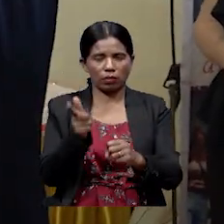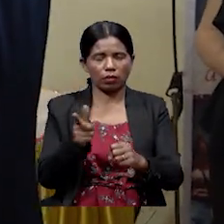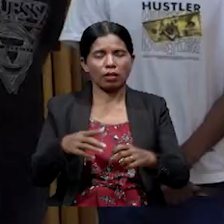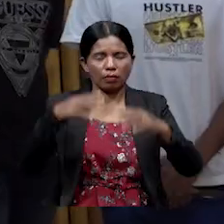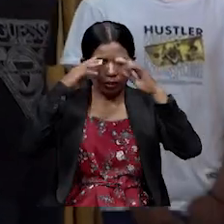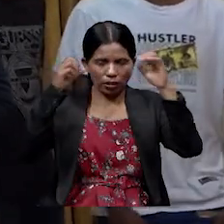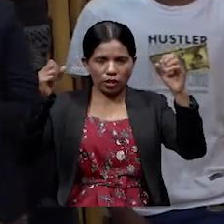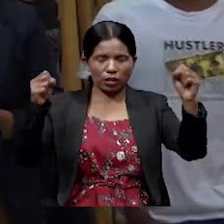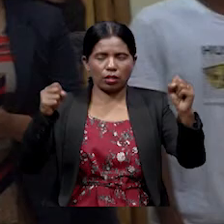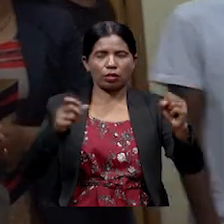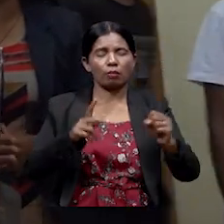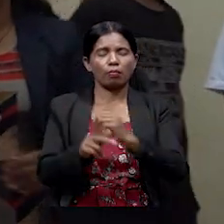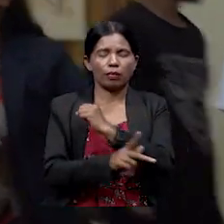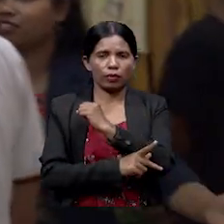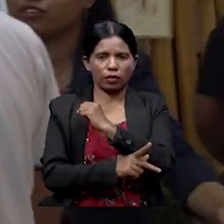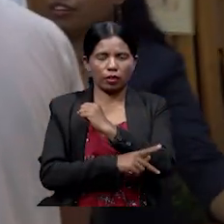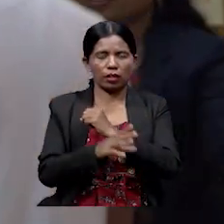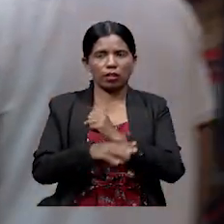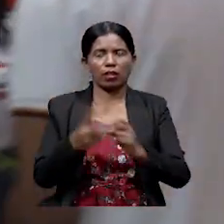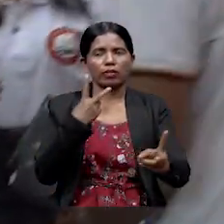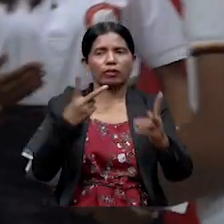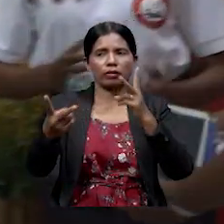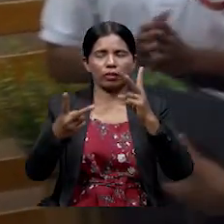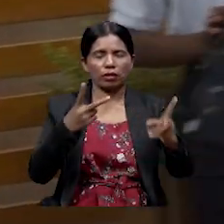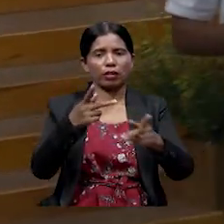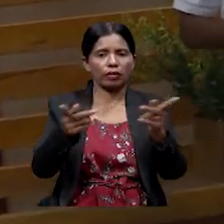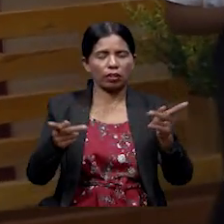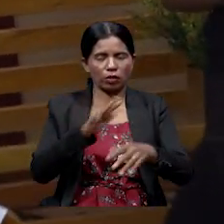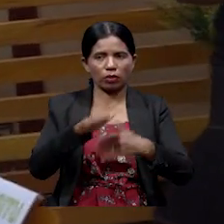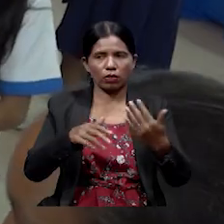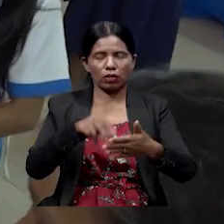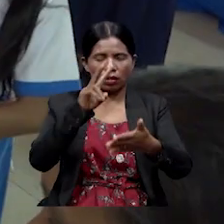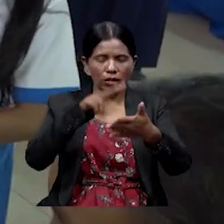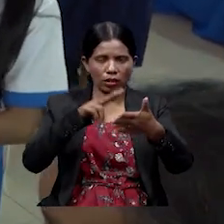Portugal Marcelo Rebelo la o visita hotu stan ba feira nasional no le mos